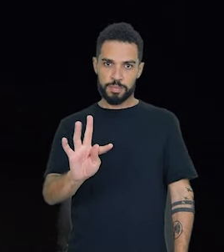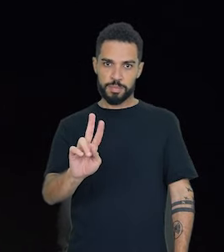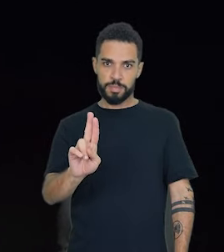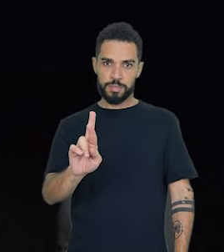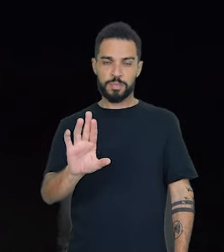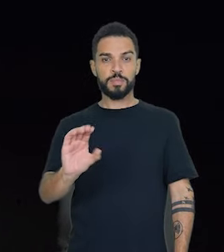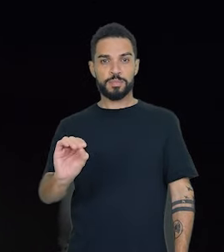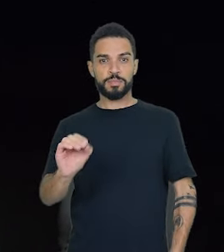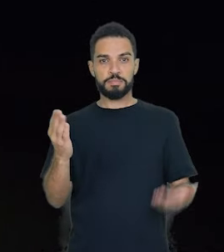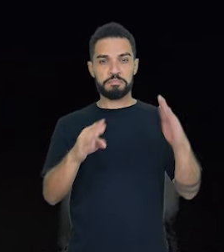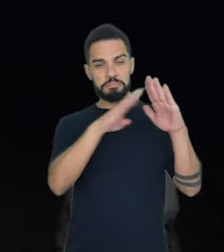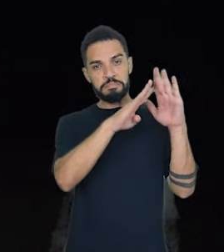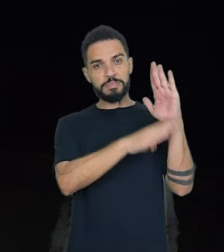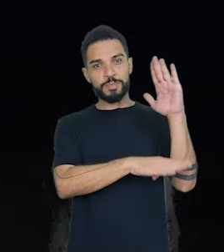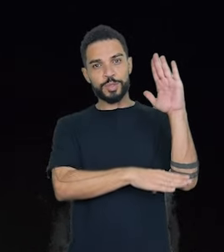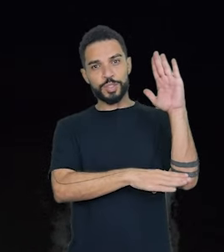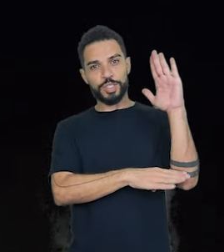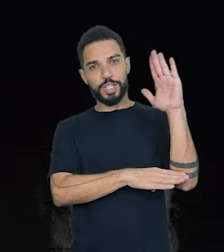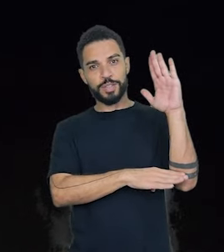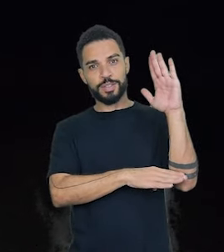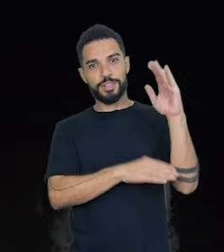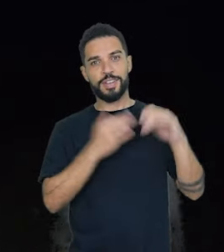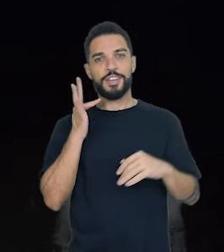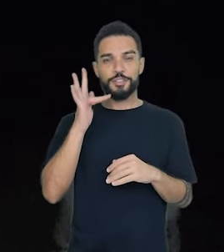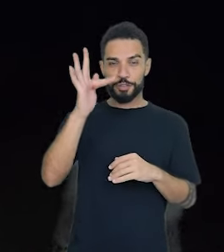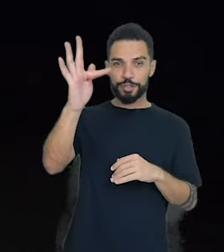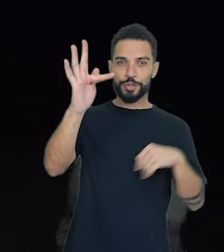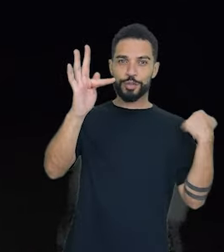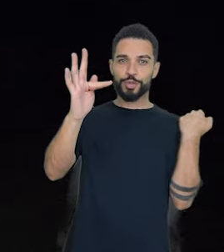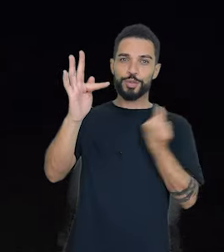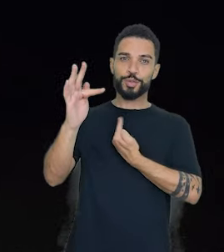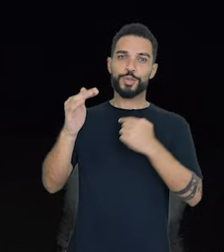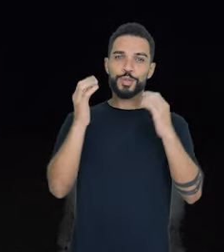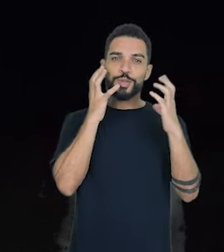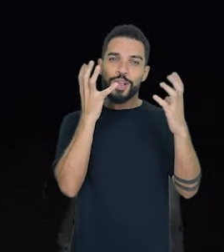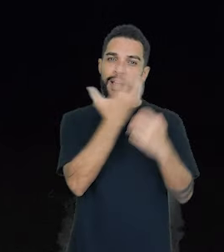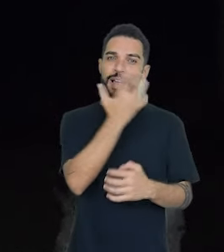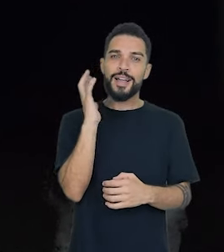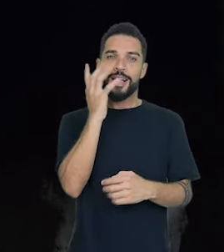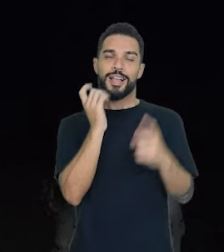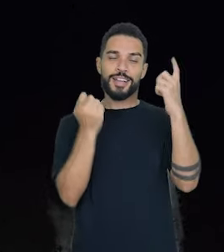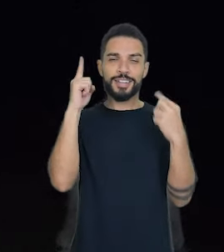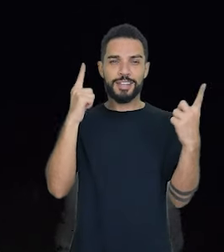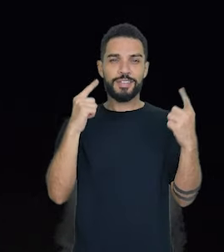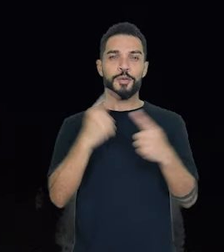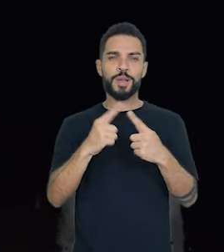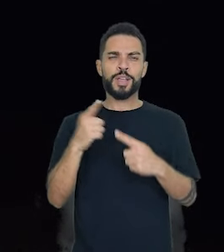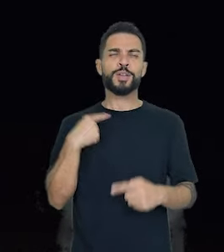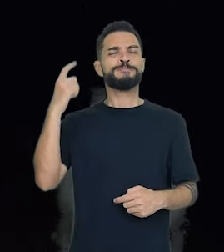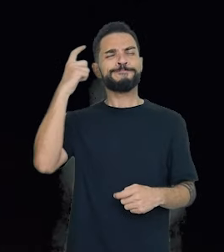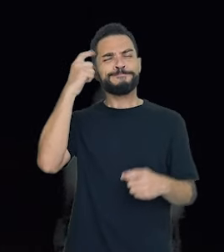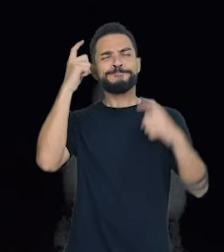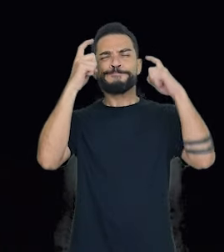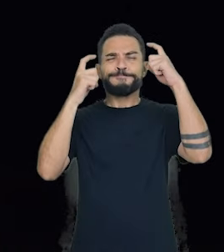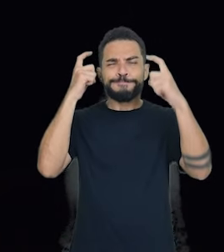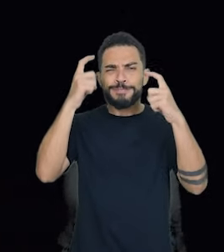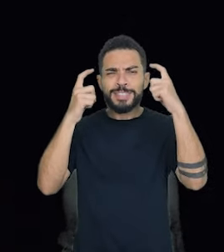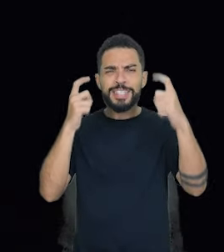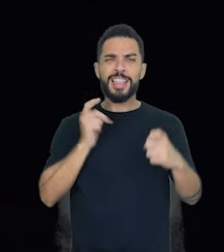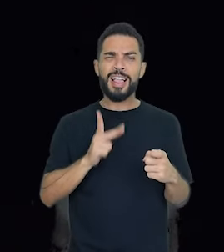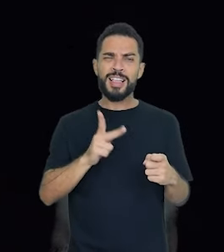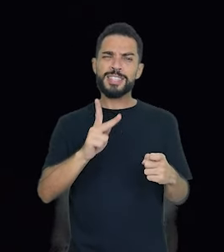Que é uma preocupação que a gente, que é apaixonado pelo carnaval e pelo carnaval de Guaratinguetá,